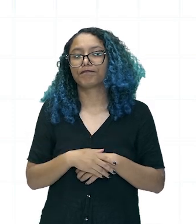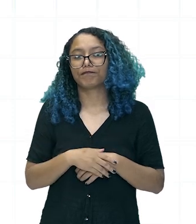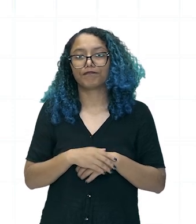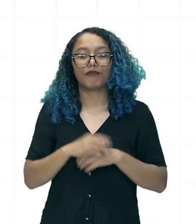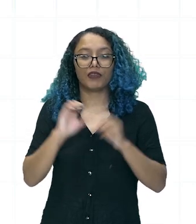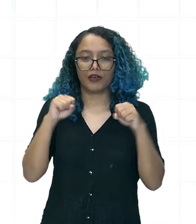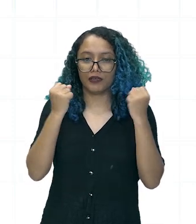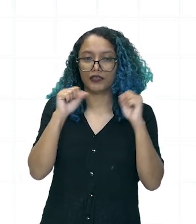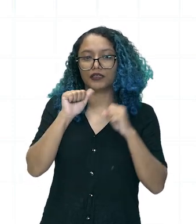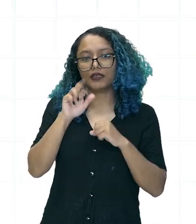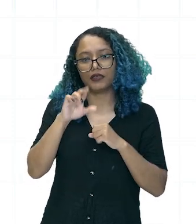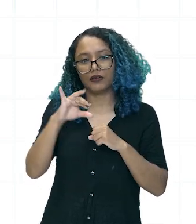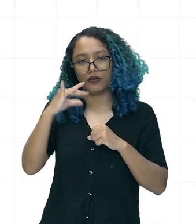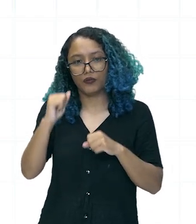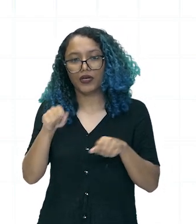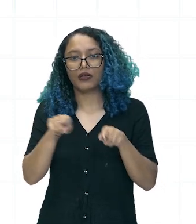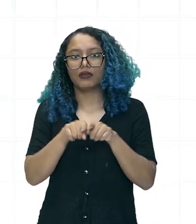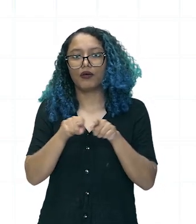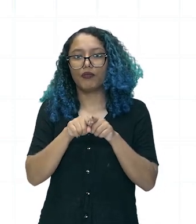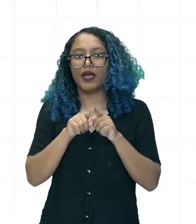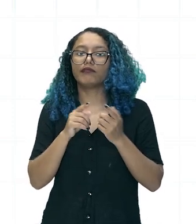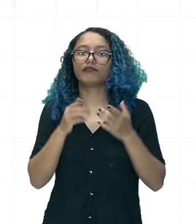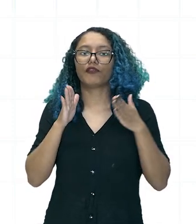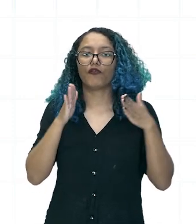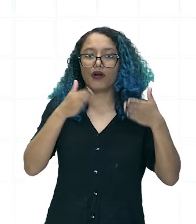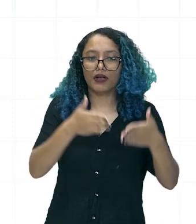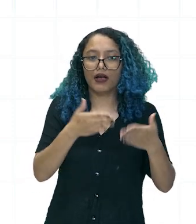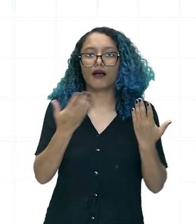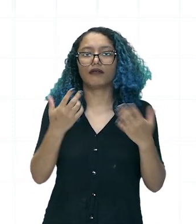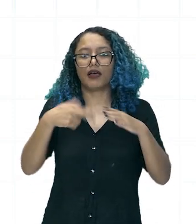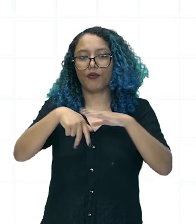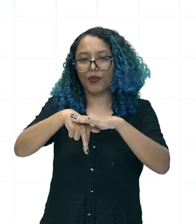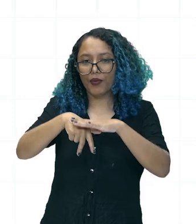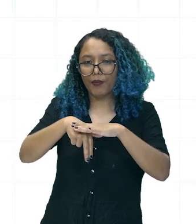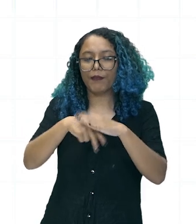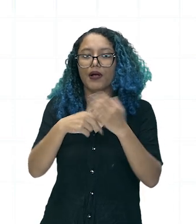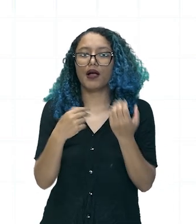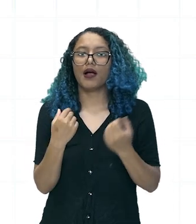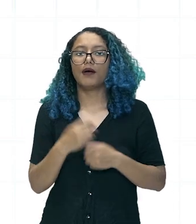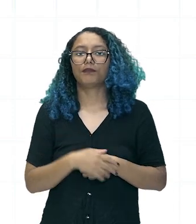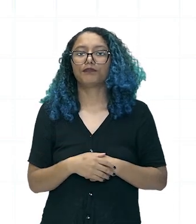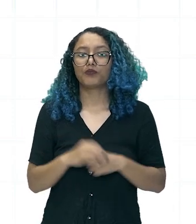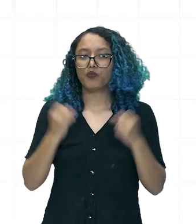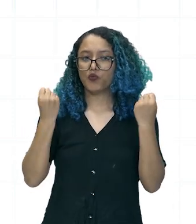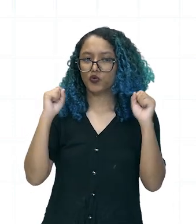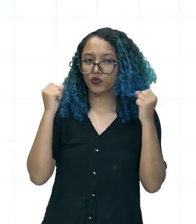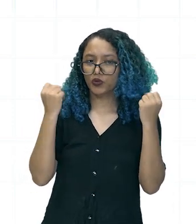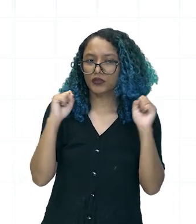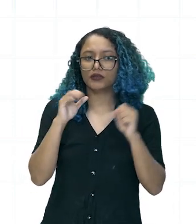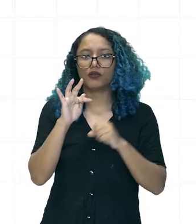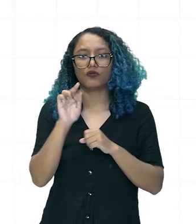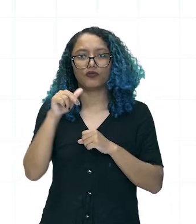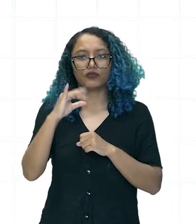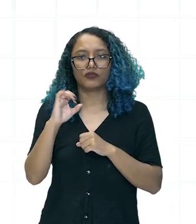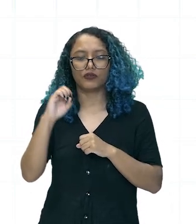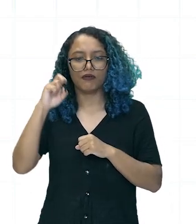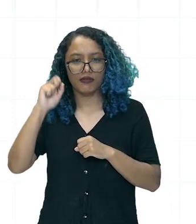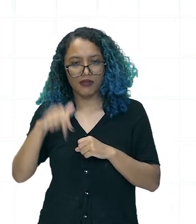peso e treinamento com elásticos. Outros exercícios são os de flexibilidade, como os alongamentos,